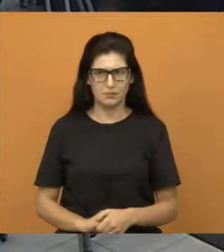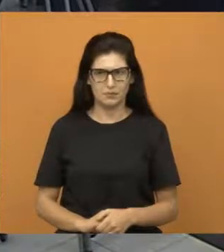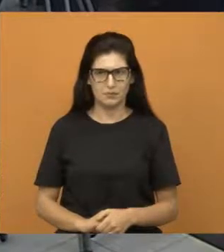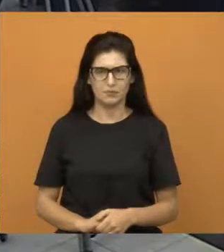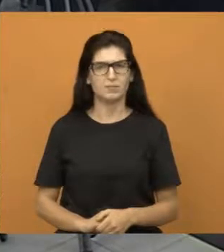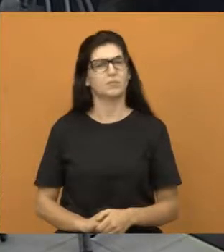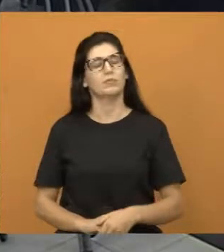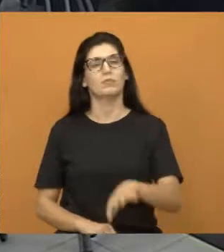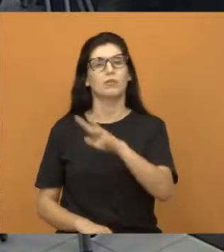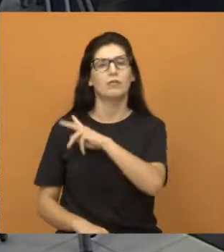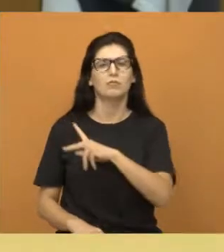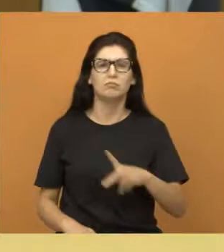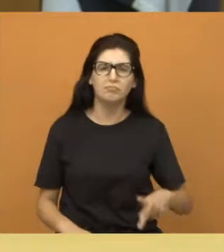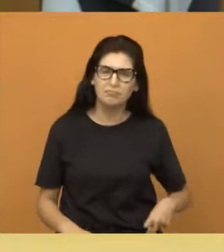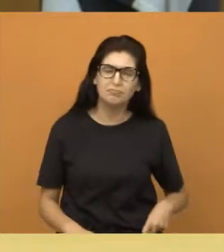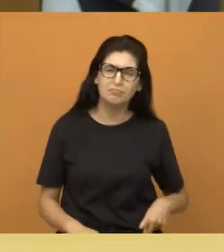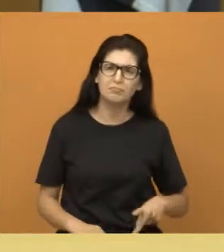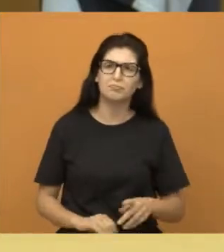Senhora presidente,